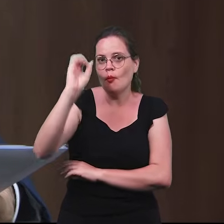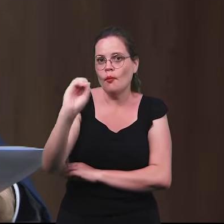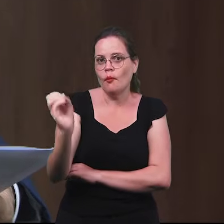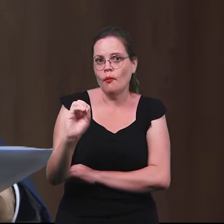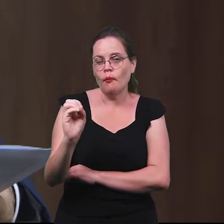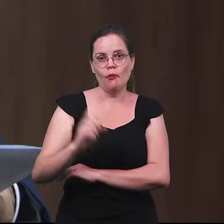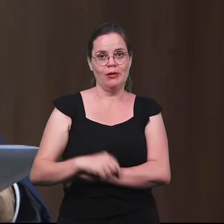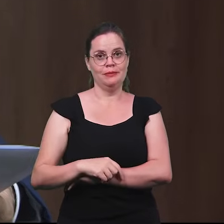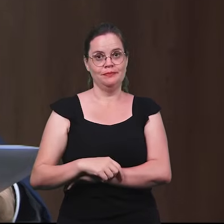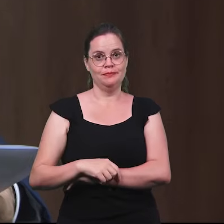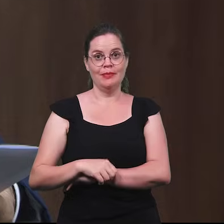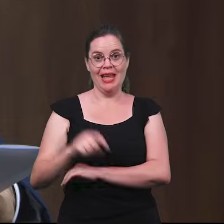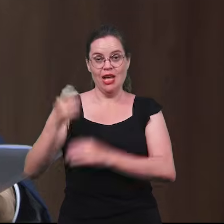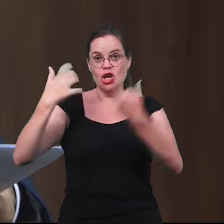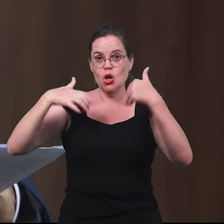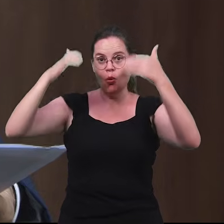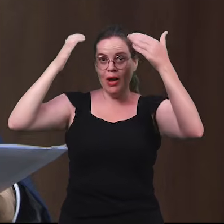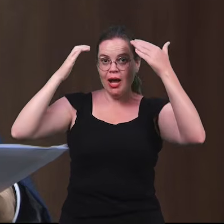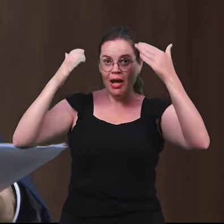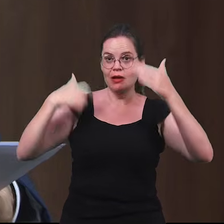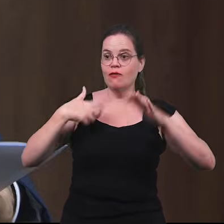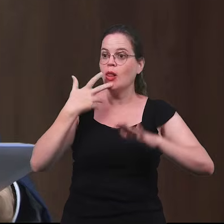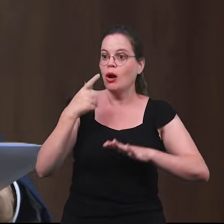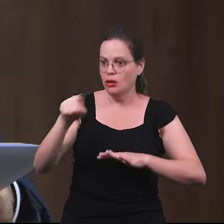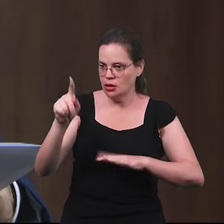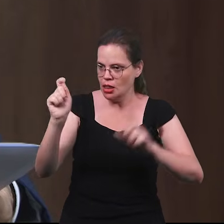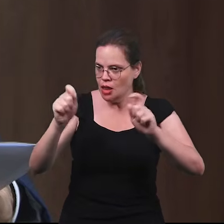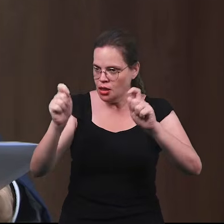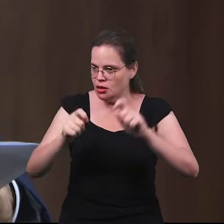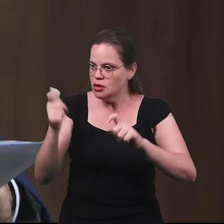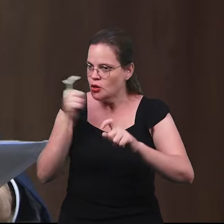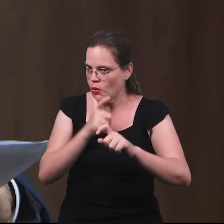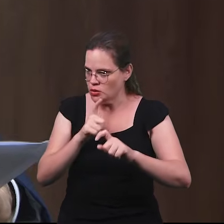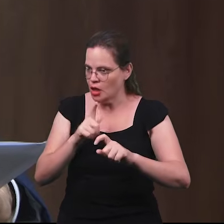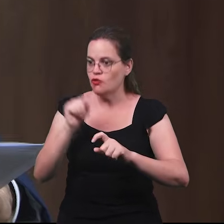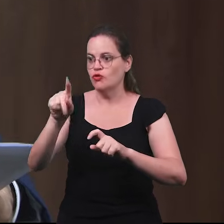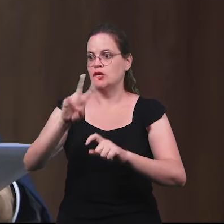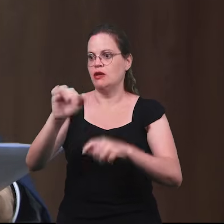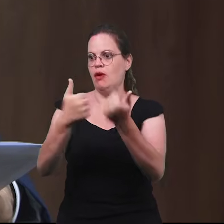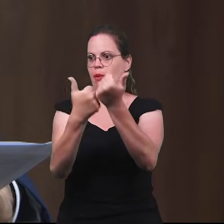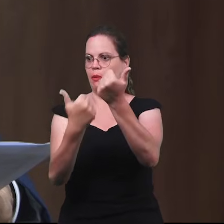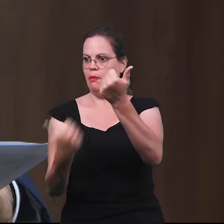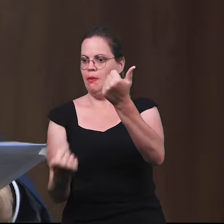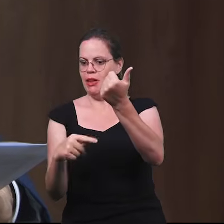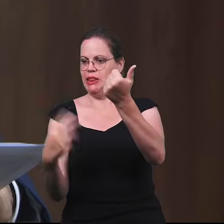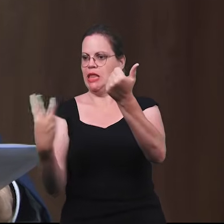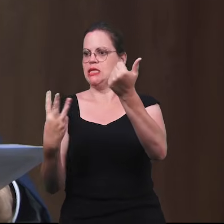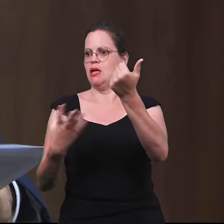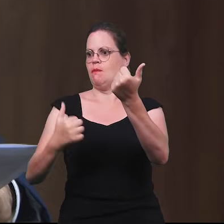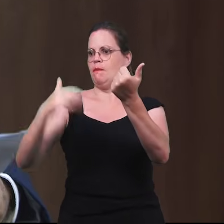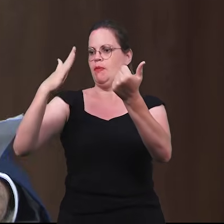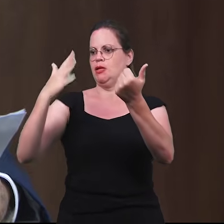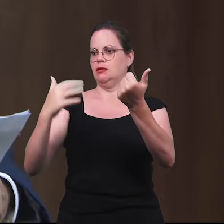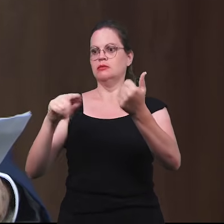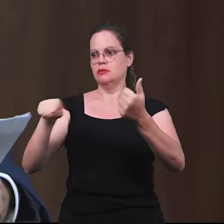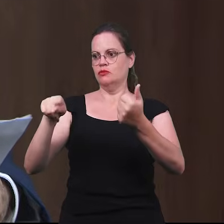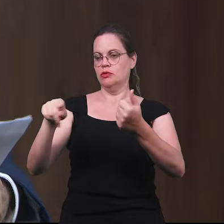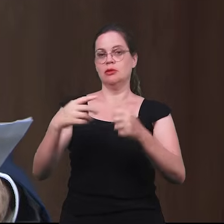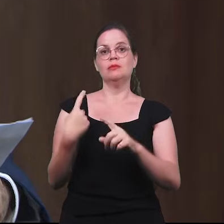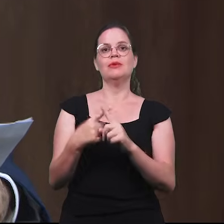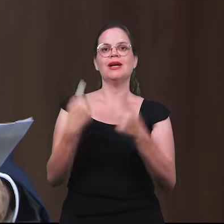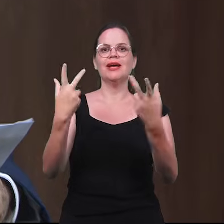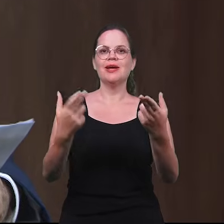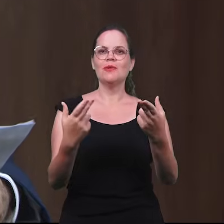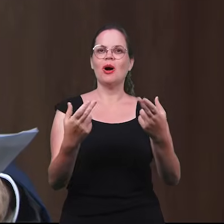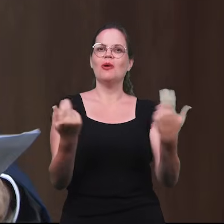ofertar a quem decifrasse a escritura a posição de terceiro dominador, porque, como já falamos, seu pai Nabonida